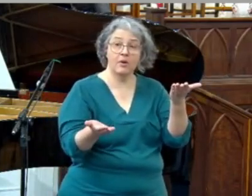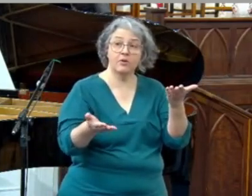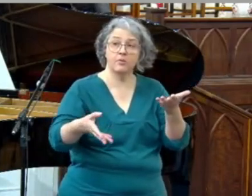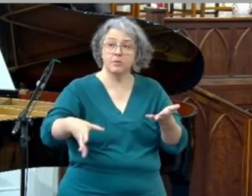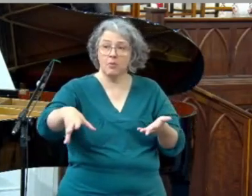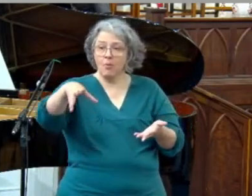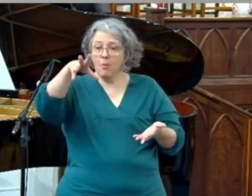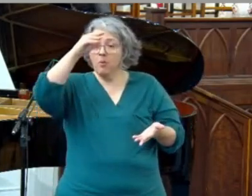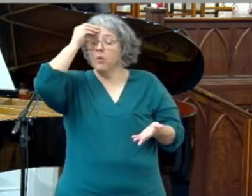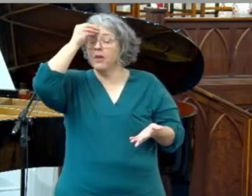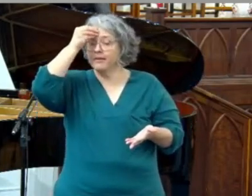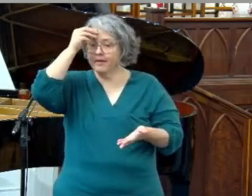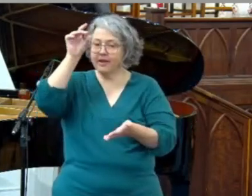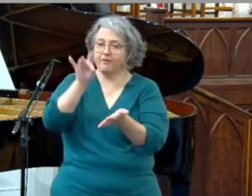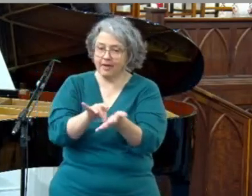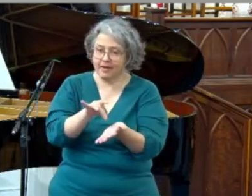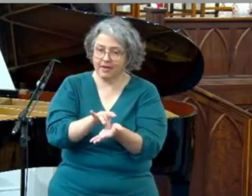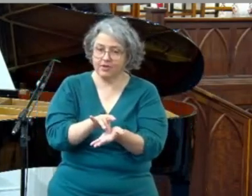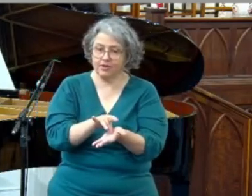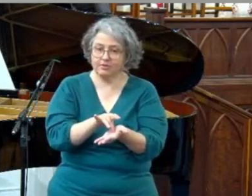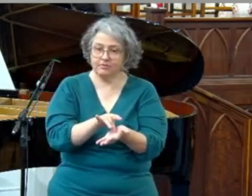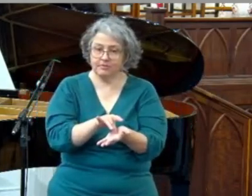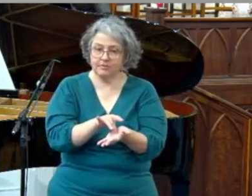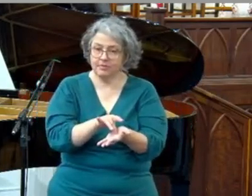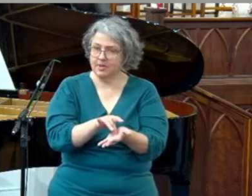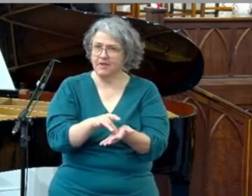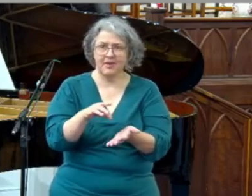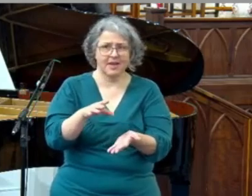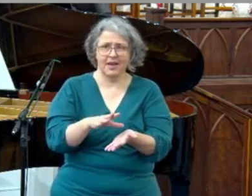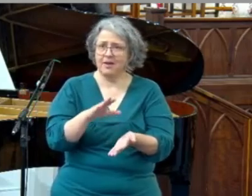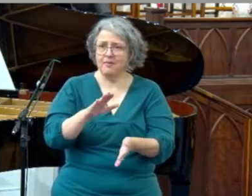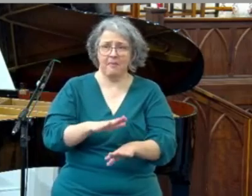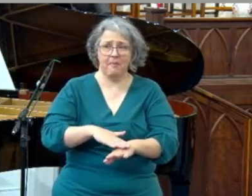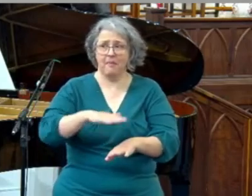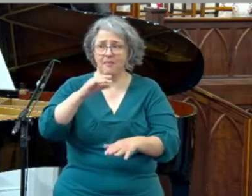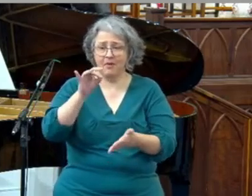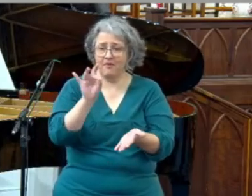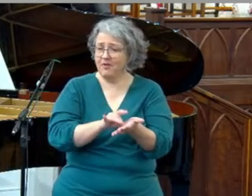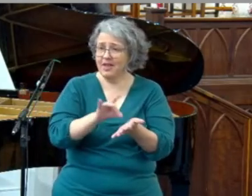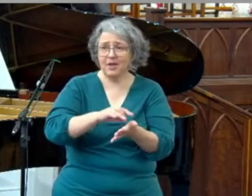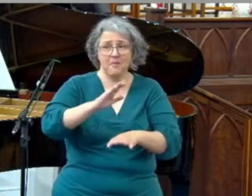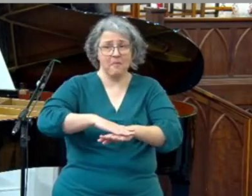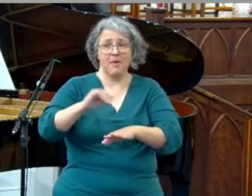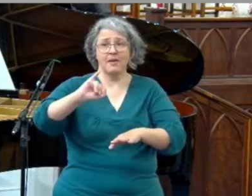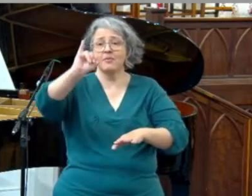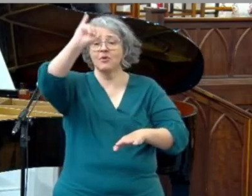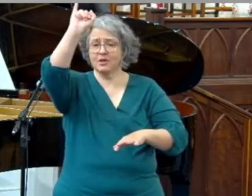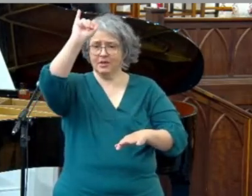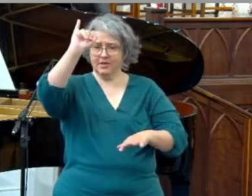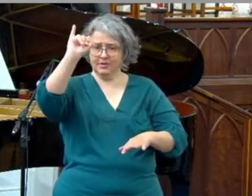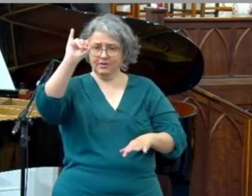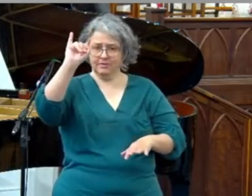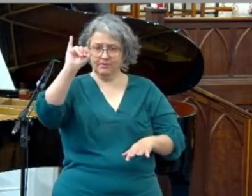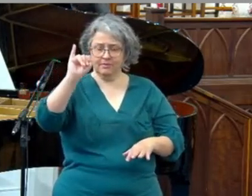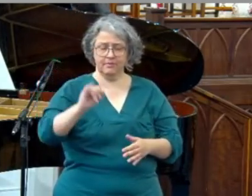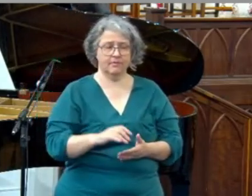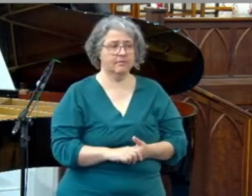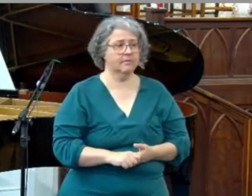a proclamação da verdade, das verdades mais preciosas que uma pessoa pode